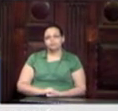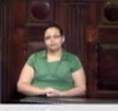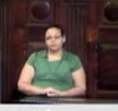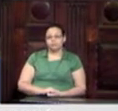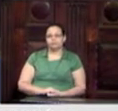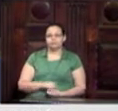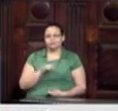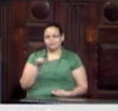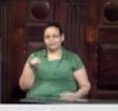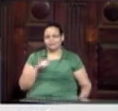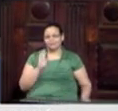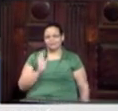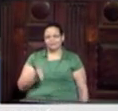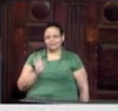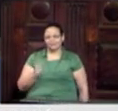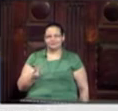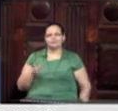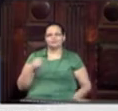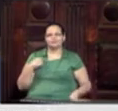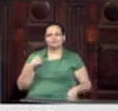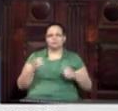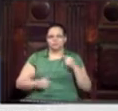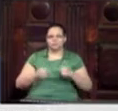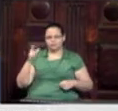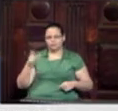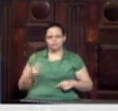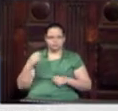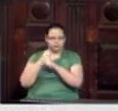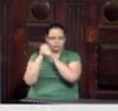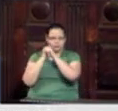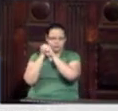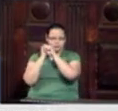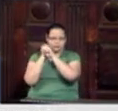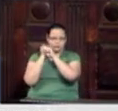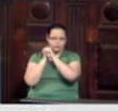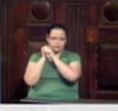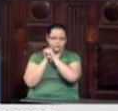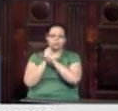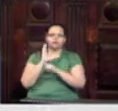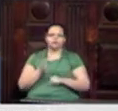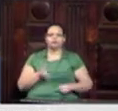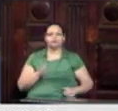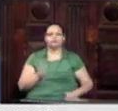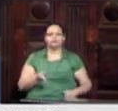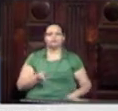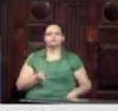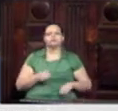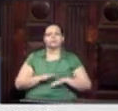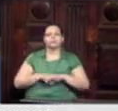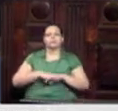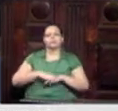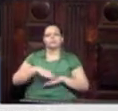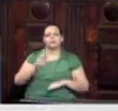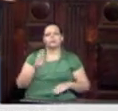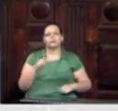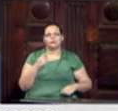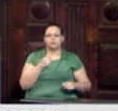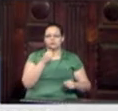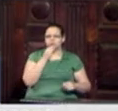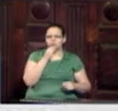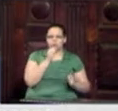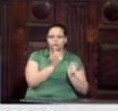aqueles que já são parlamentares há mais tempo e que já passaram por mais de um partido